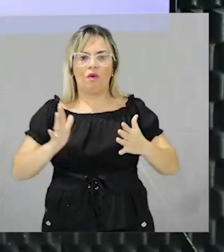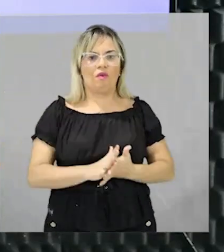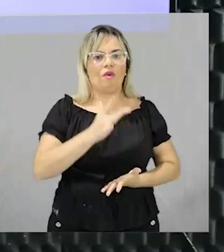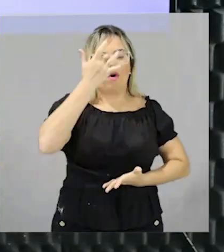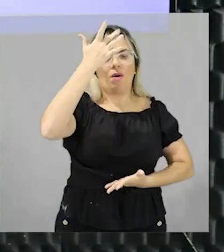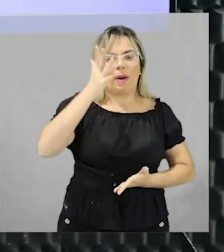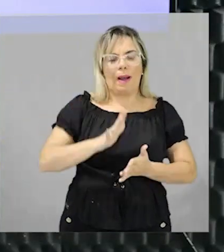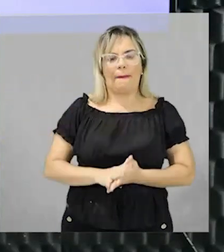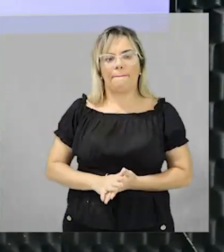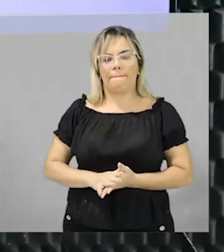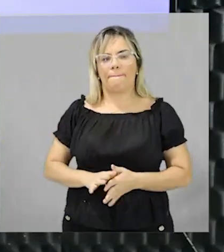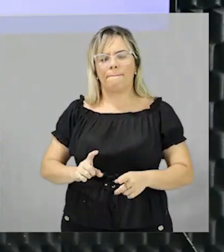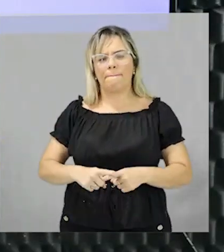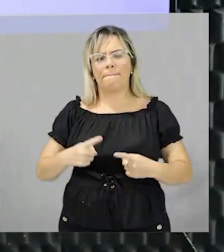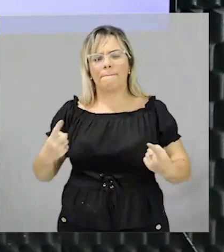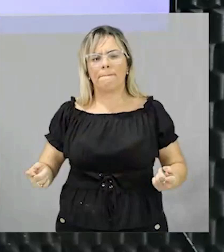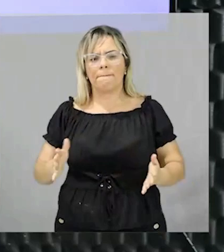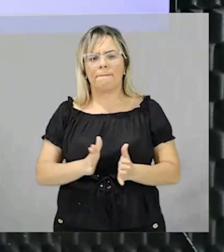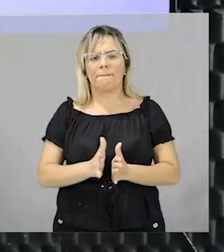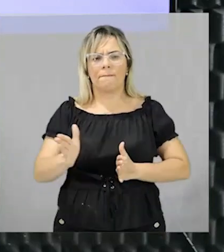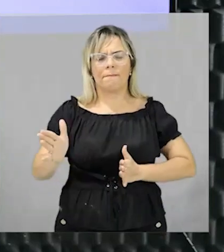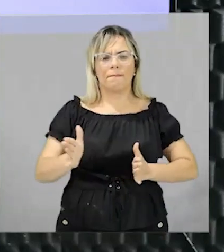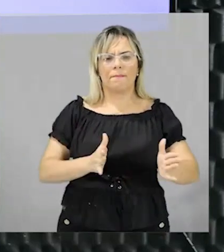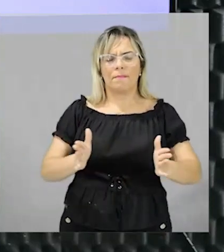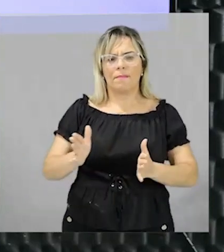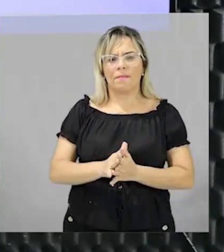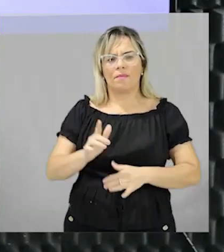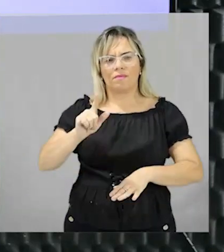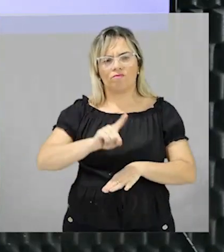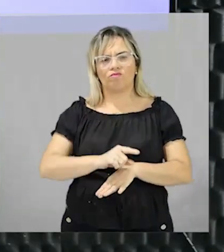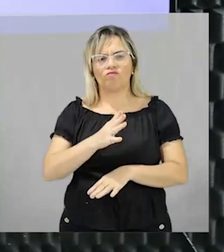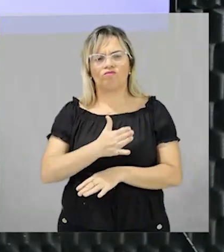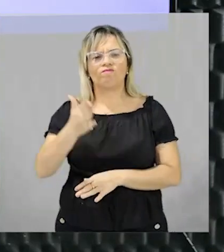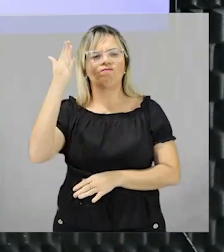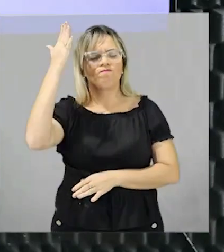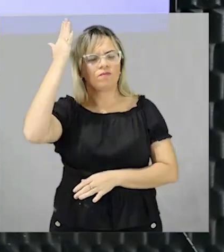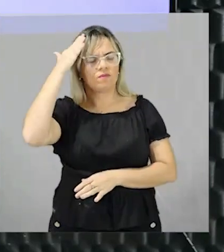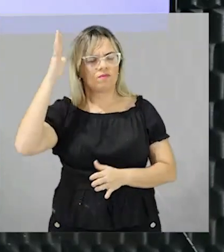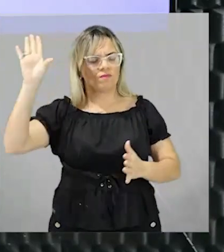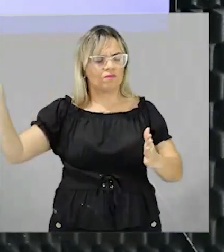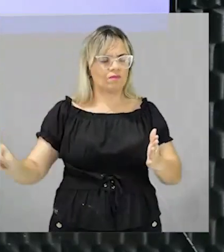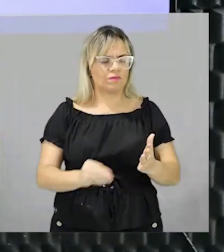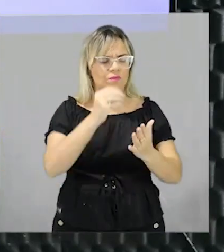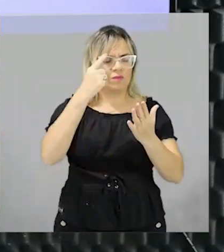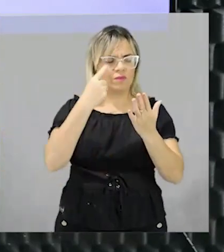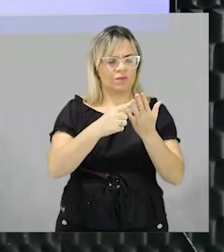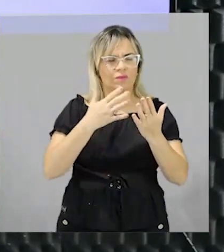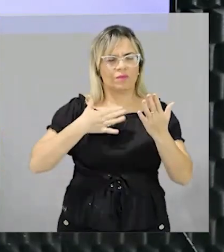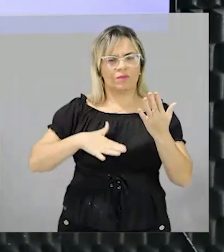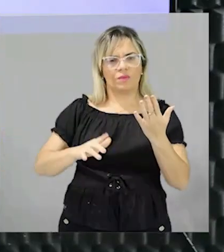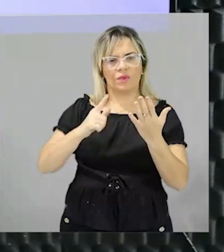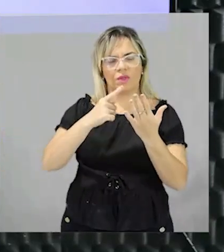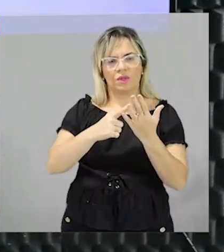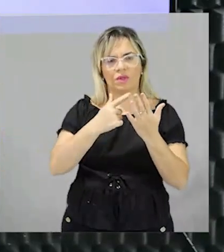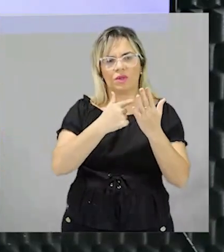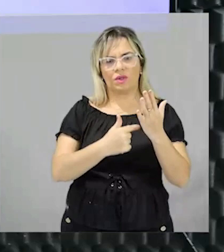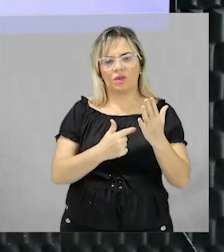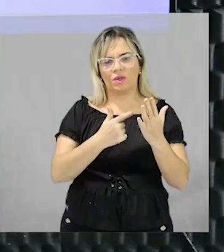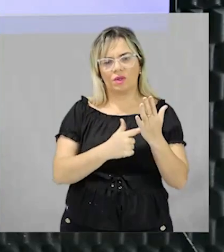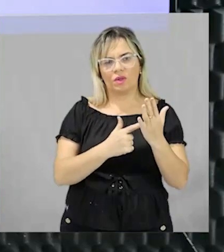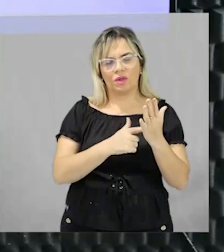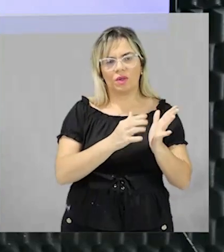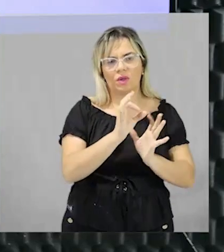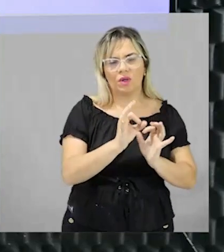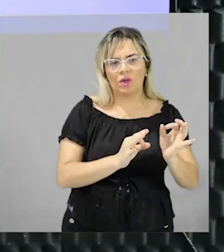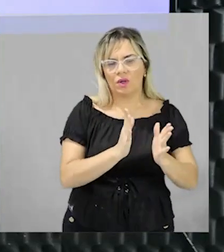né? Mas as eras geológicas são bem simples de te entender, tá? Anota aí com calma. A ordem das eras